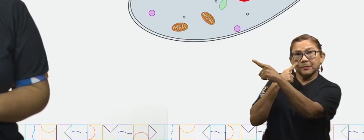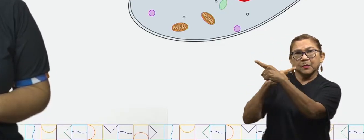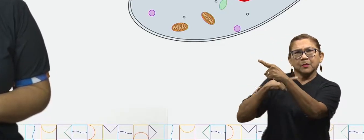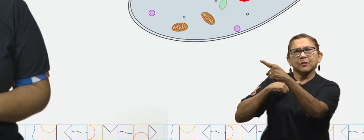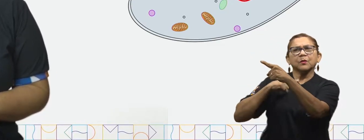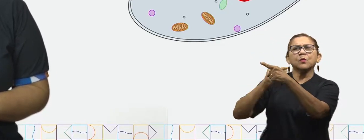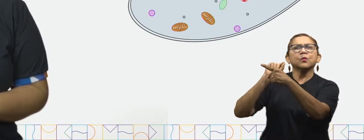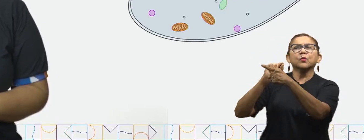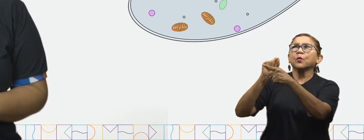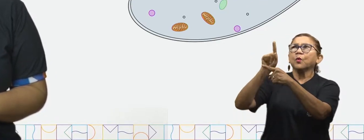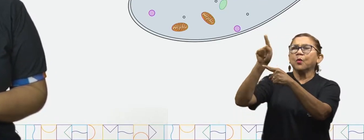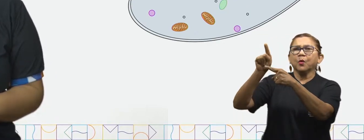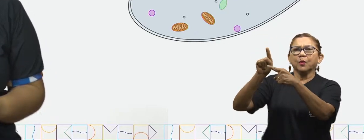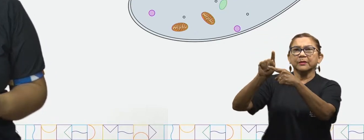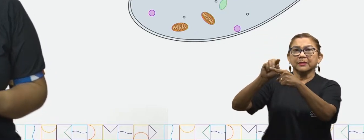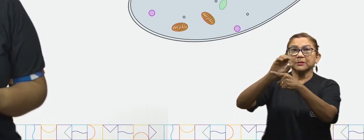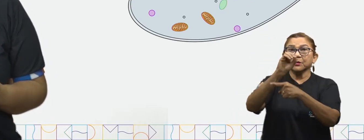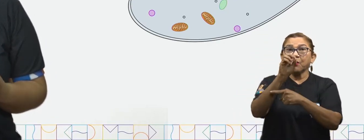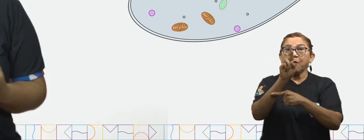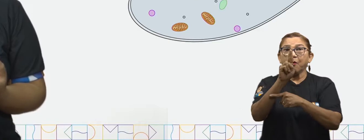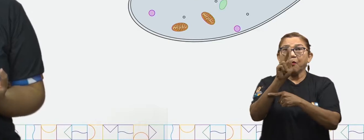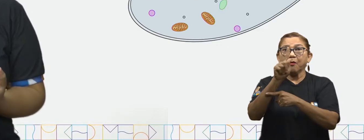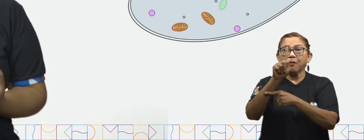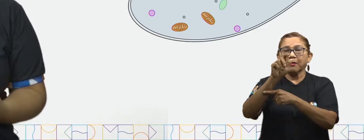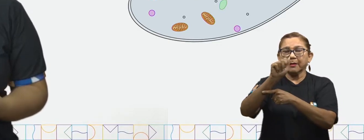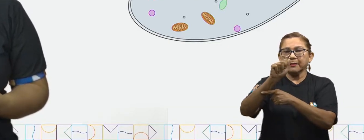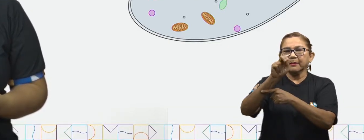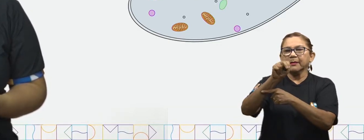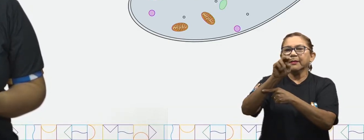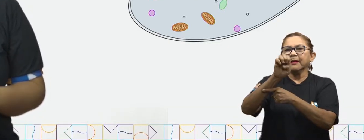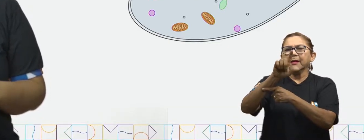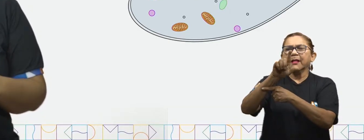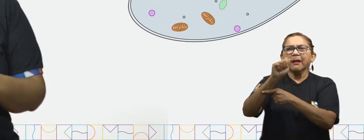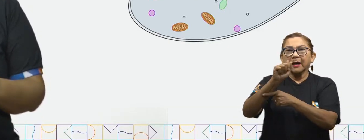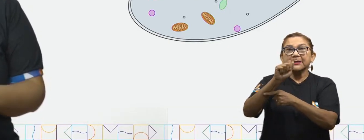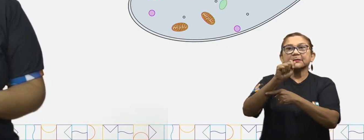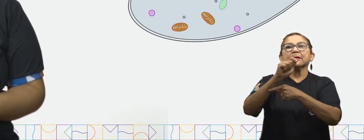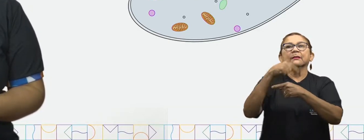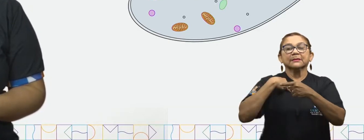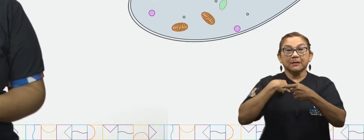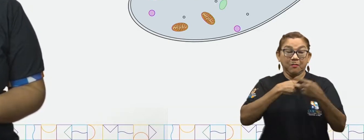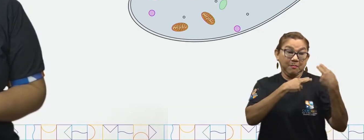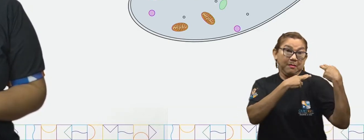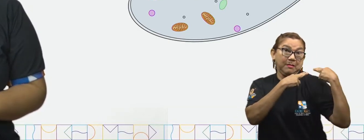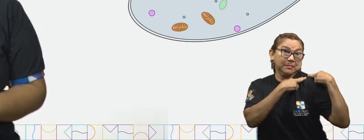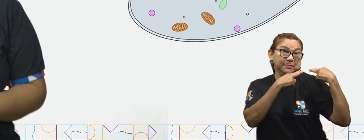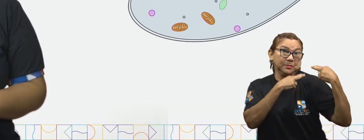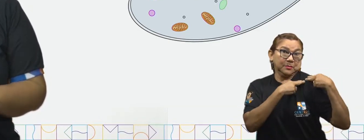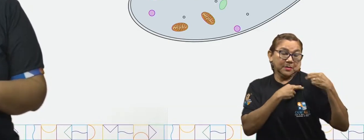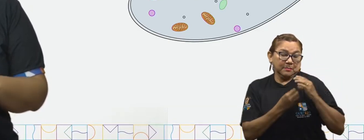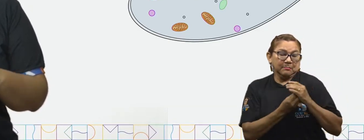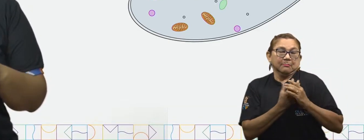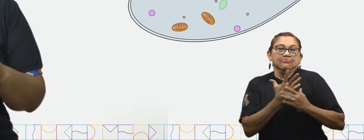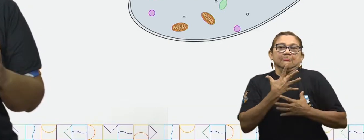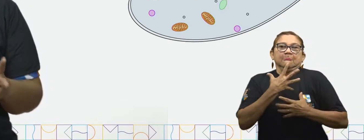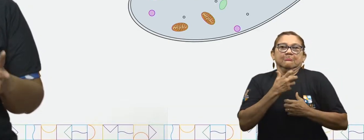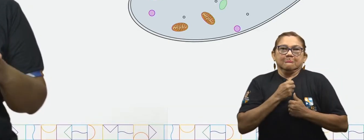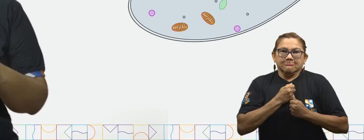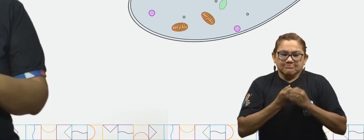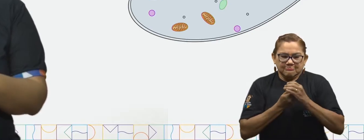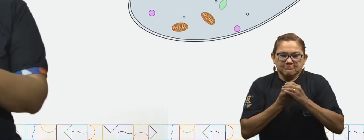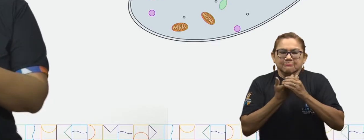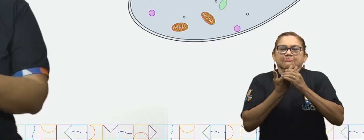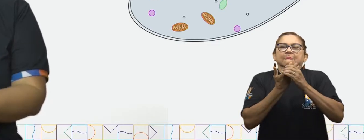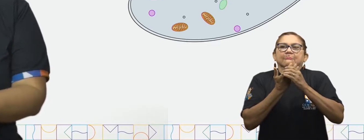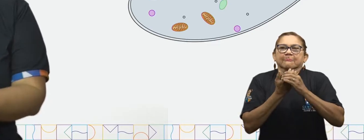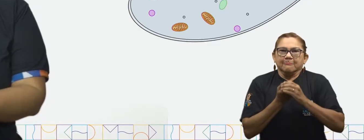organelas. Alguns exemplos de organelas são mitocôndrias, que fazem a respiração celular, ou seja, ajudam